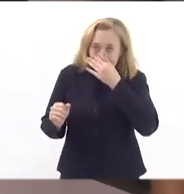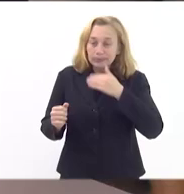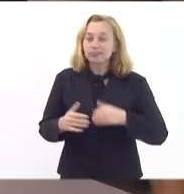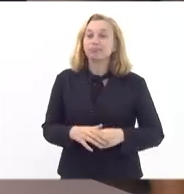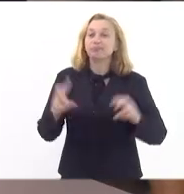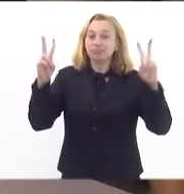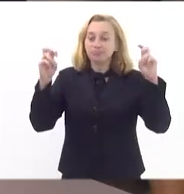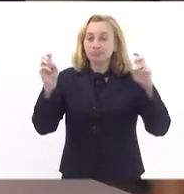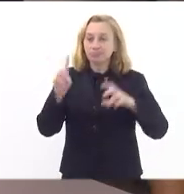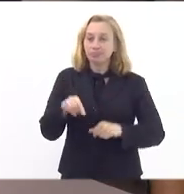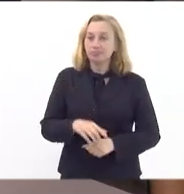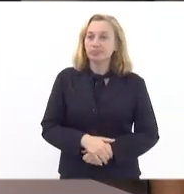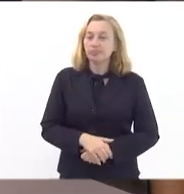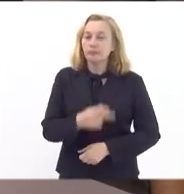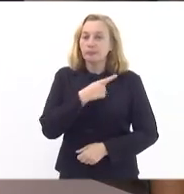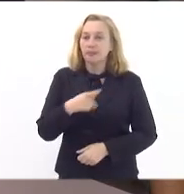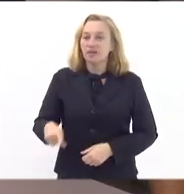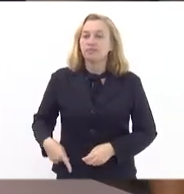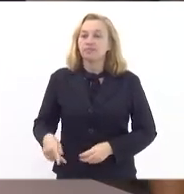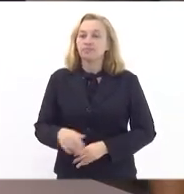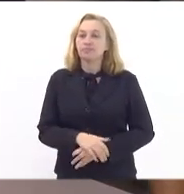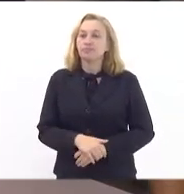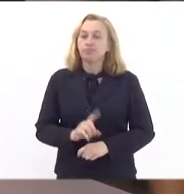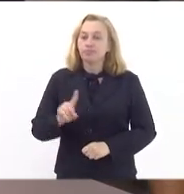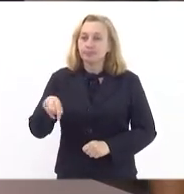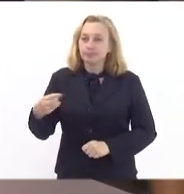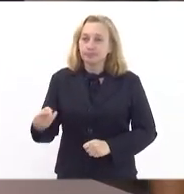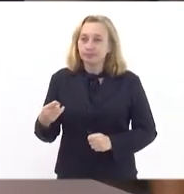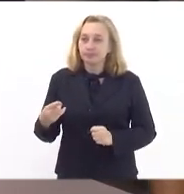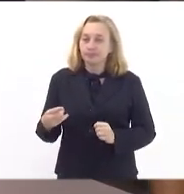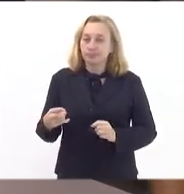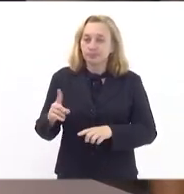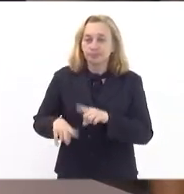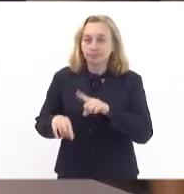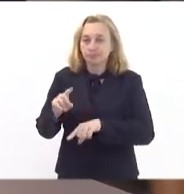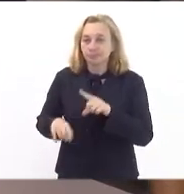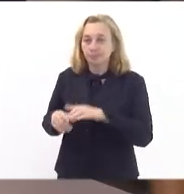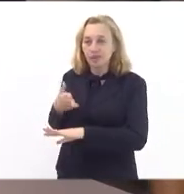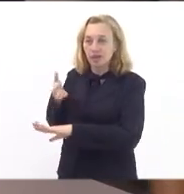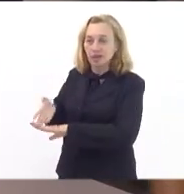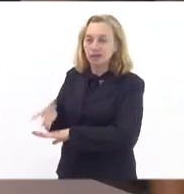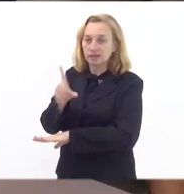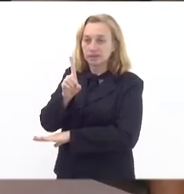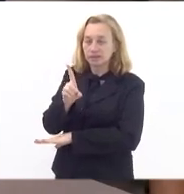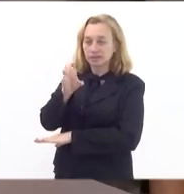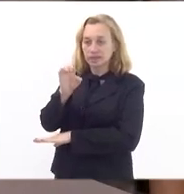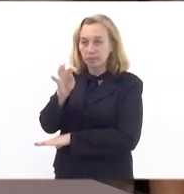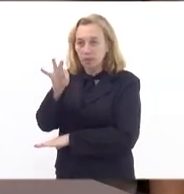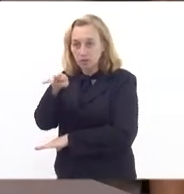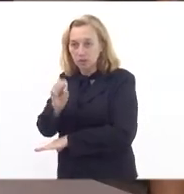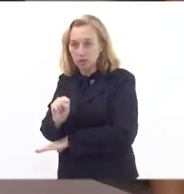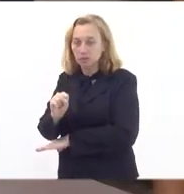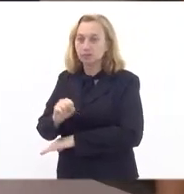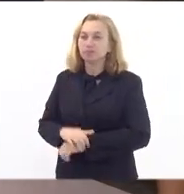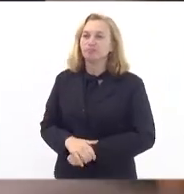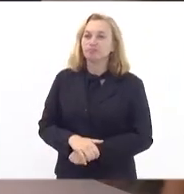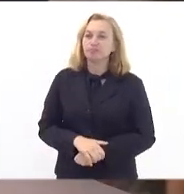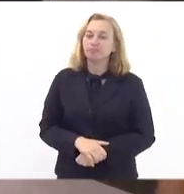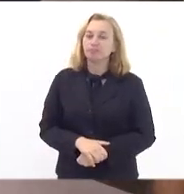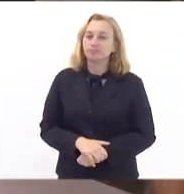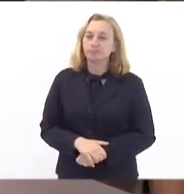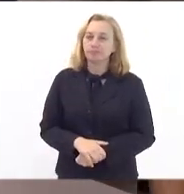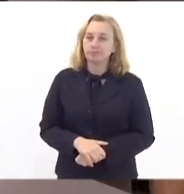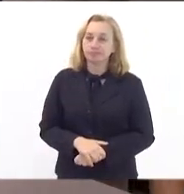grande questão é a seguinte presidente depois que o material entra dentro do depósito Oi e